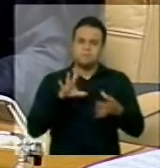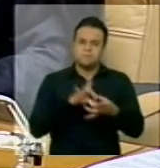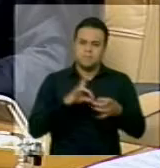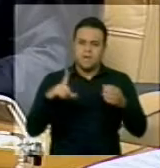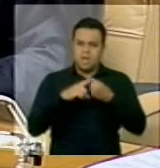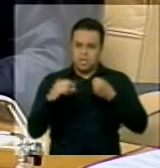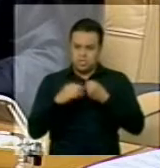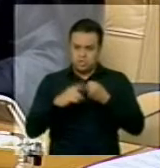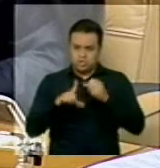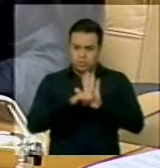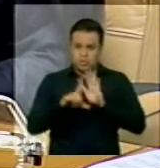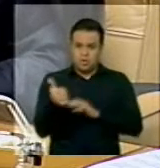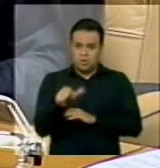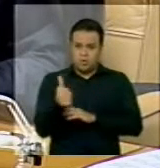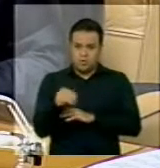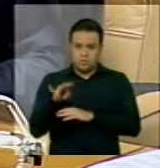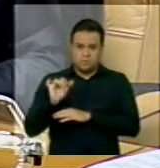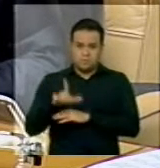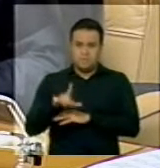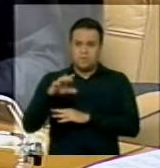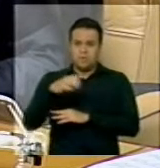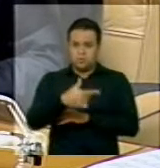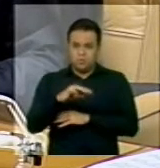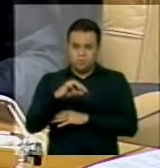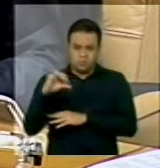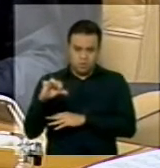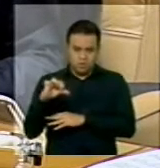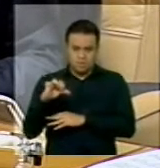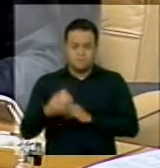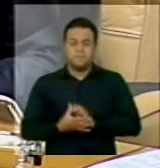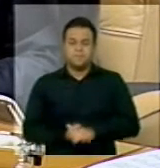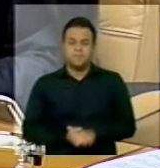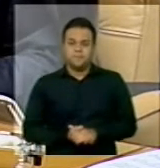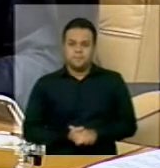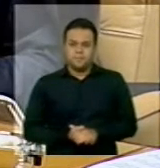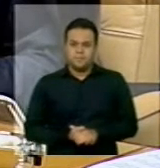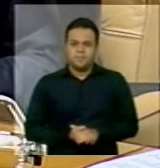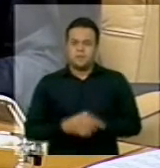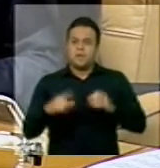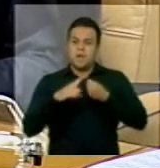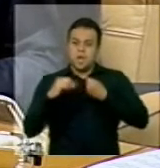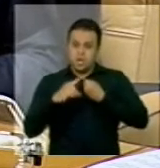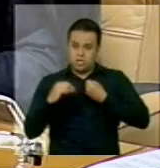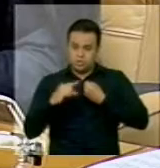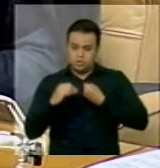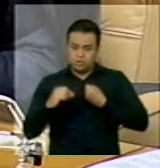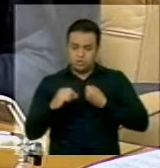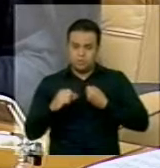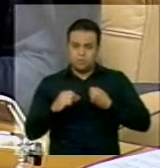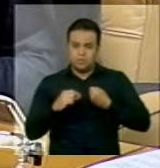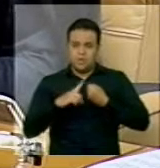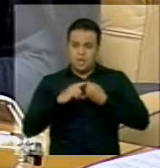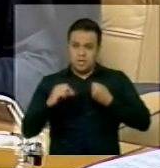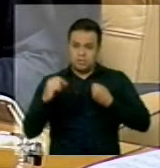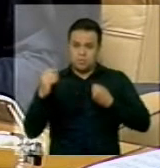artigos da Lei 11.952, de 2009. Os artigos são, precisamente, no